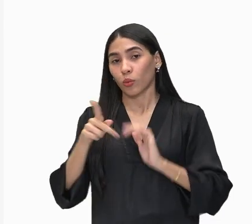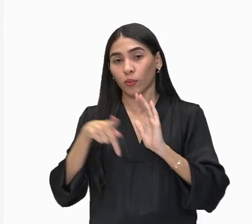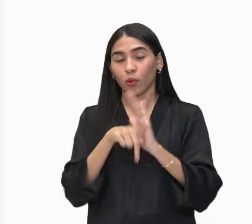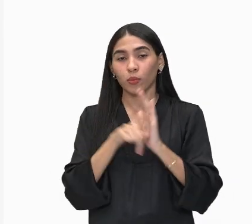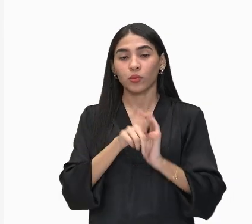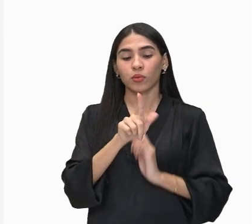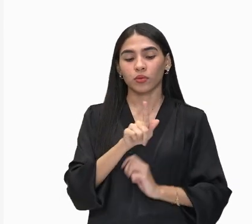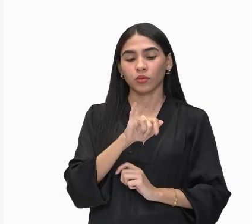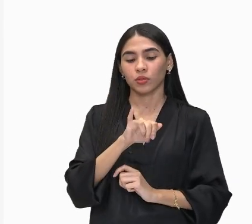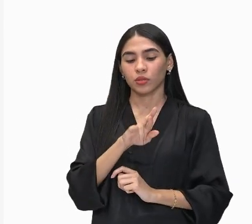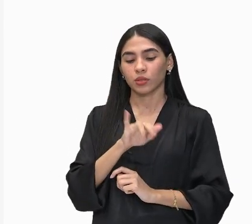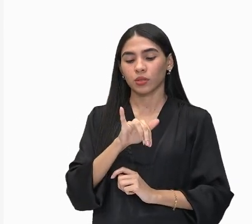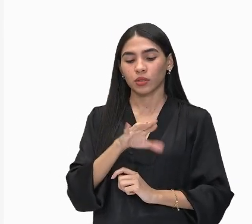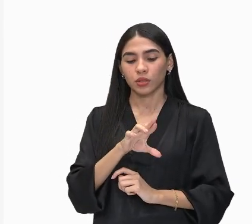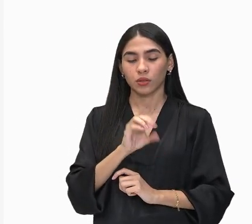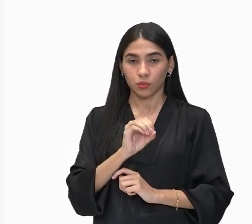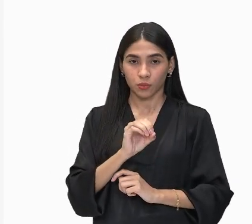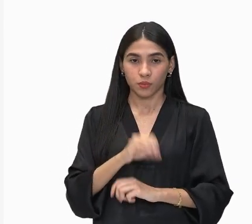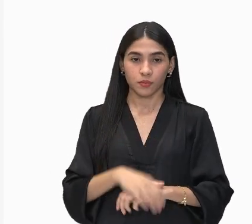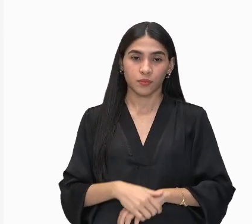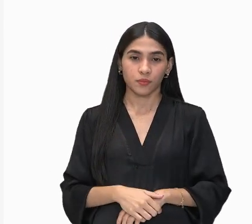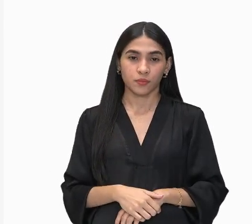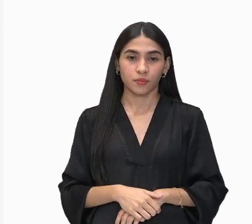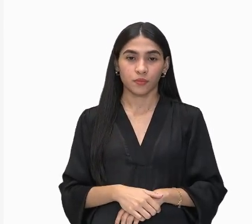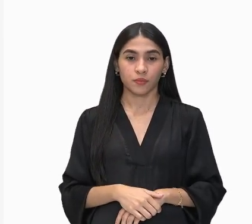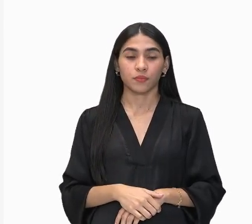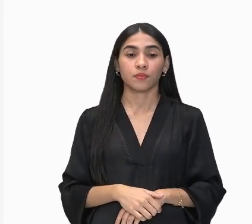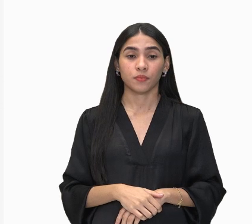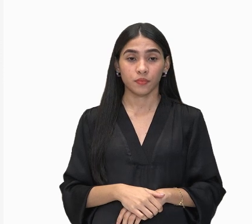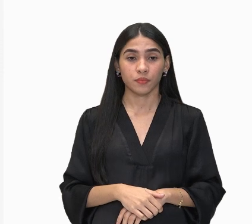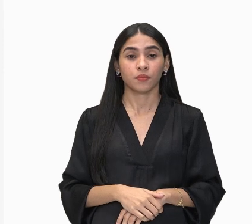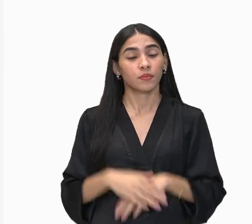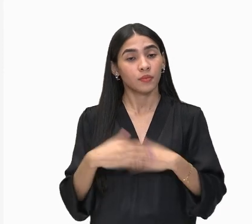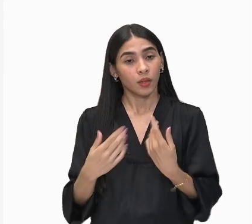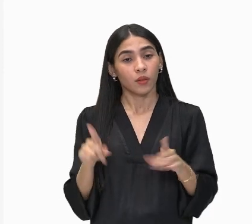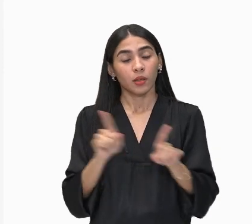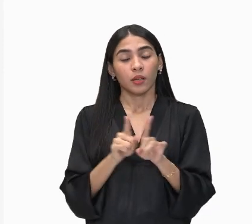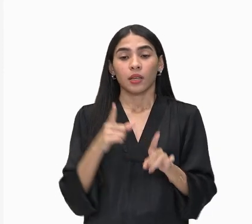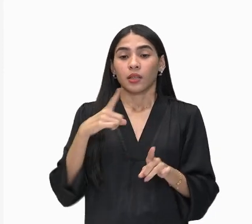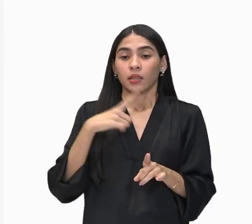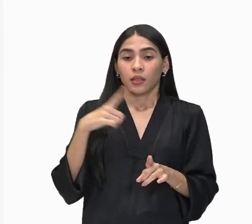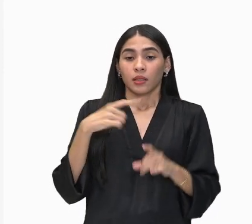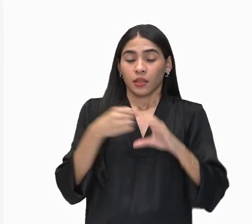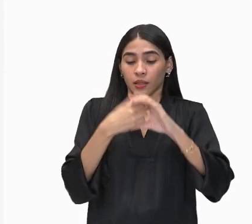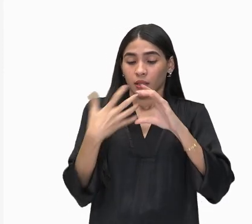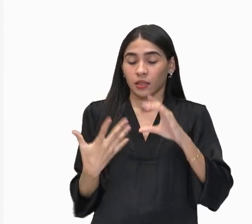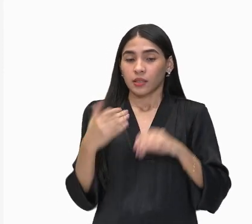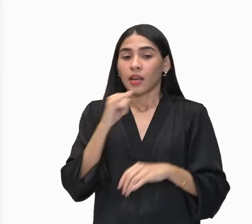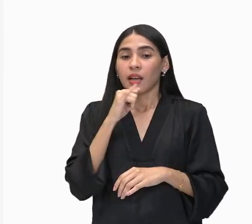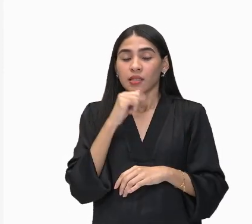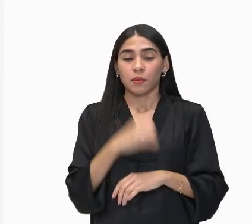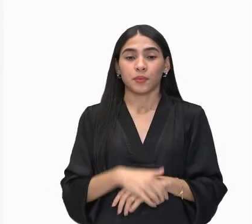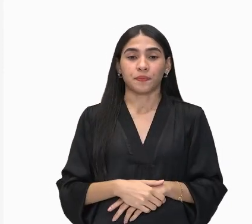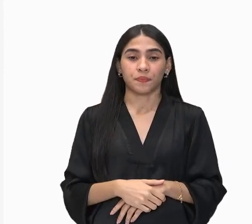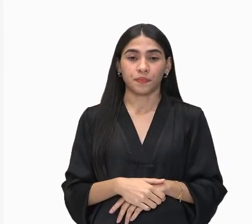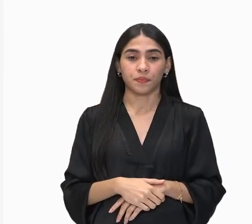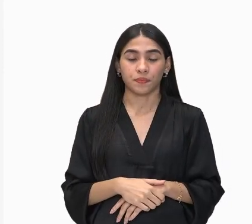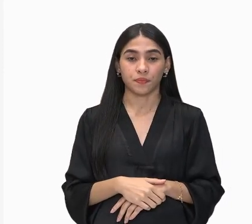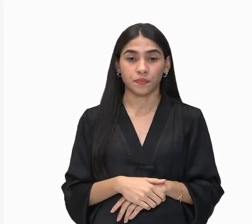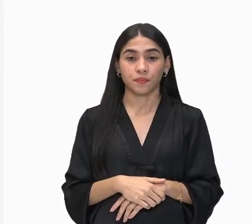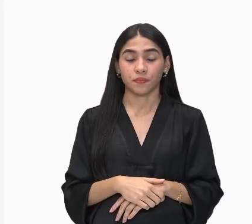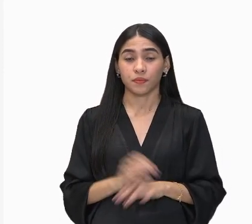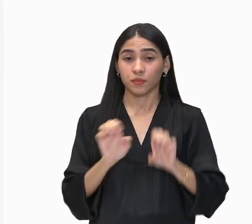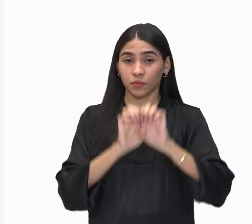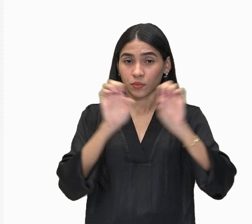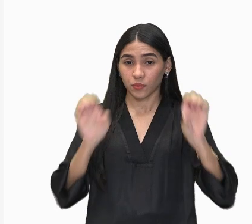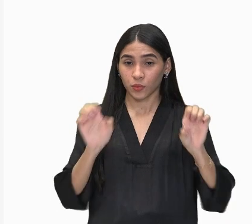esse termo. Então, os anfíbios, eles têm essa característica de passar por uma